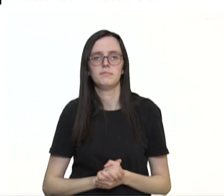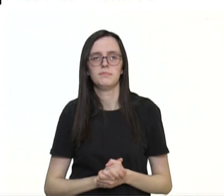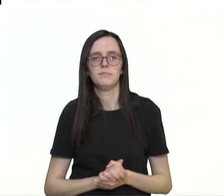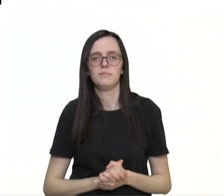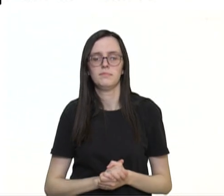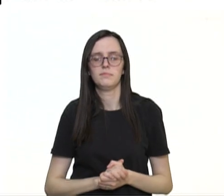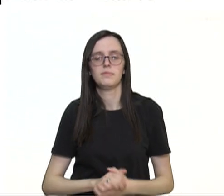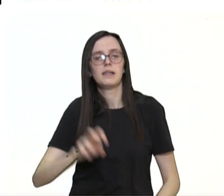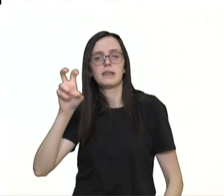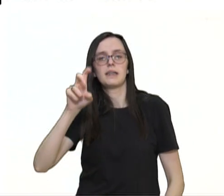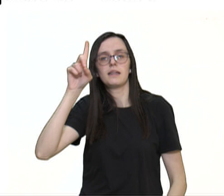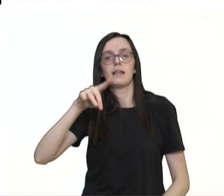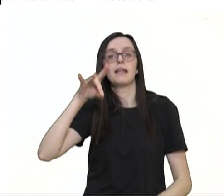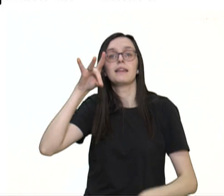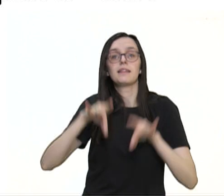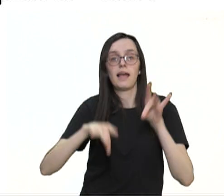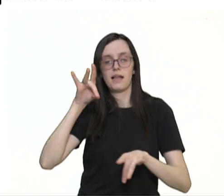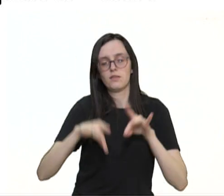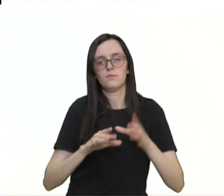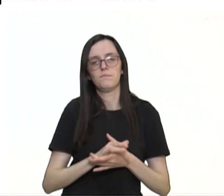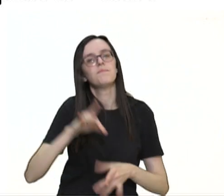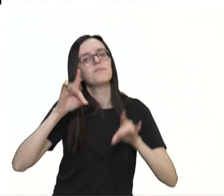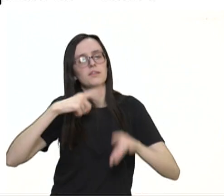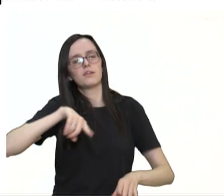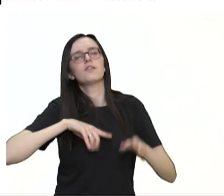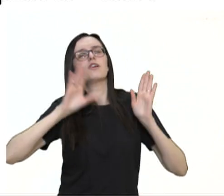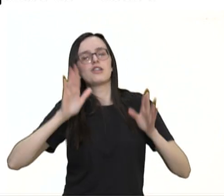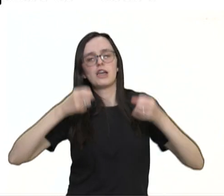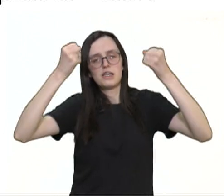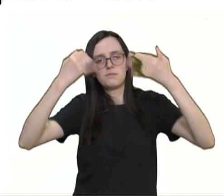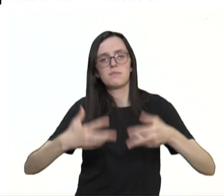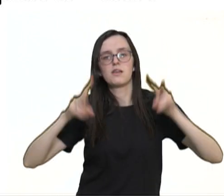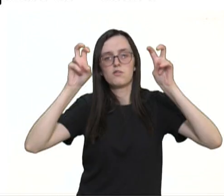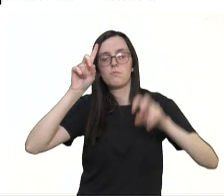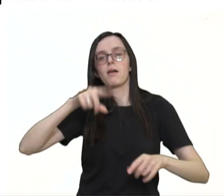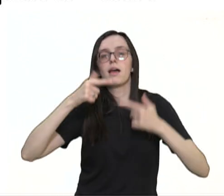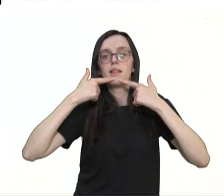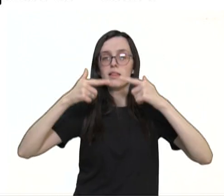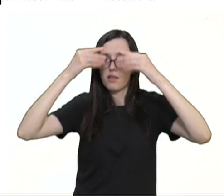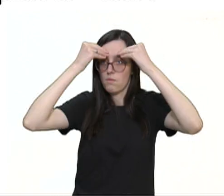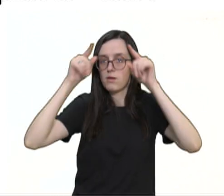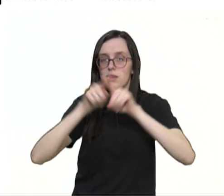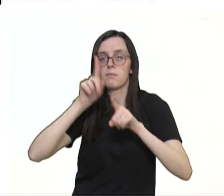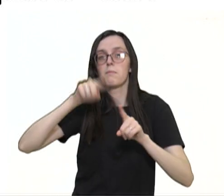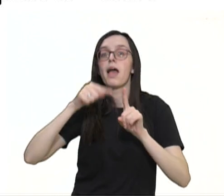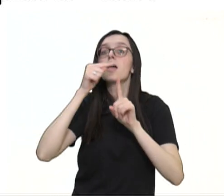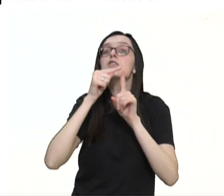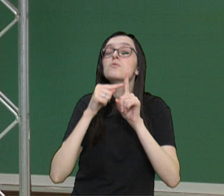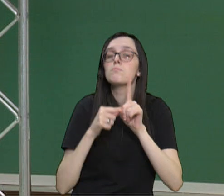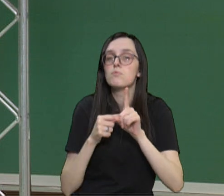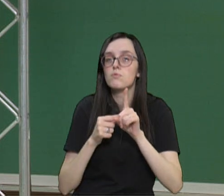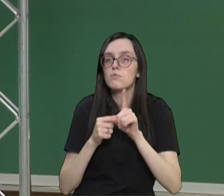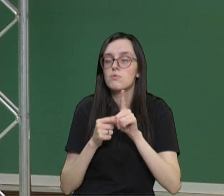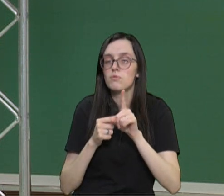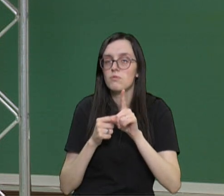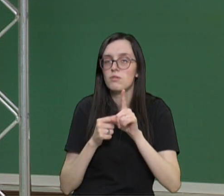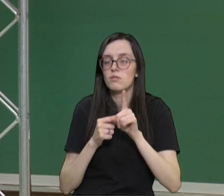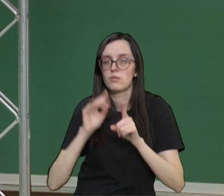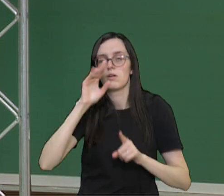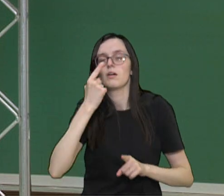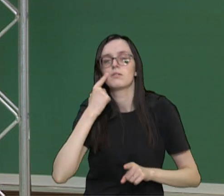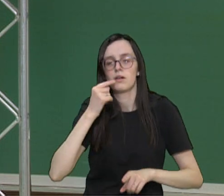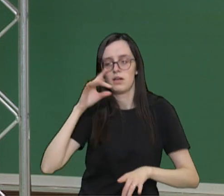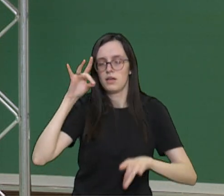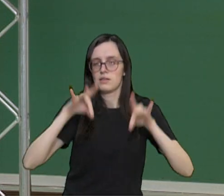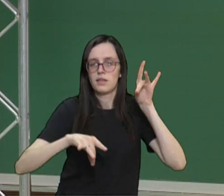arquitetônico. O teatro. O teatro, a gente já falou, né? Como linguagem, agora ele parece como tipo. Esqueça, o